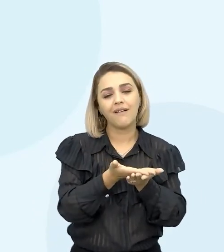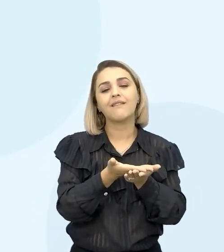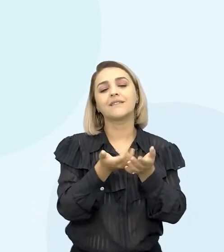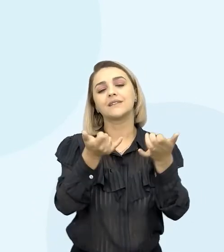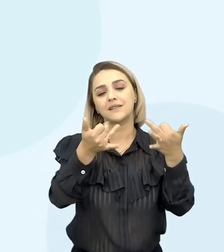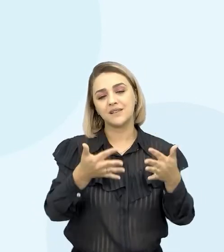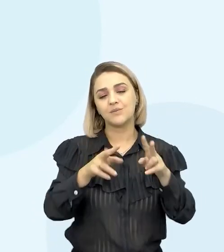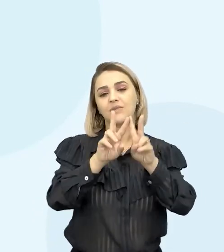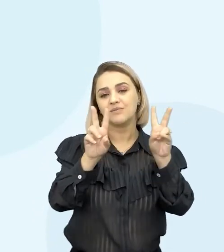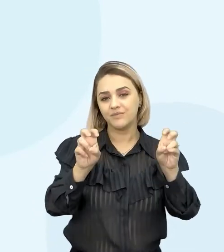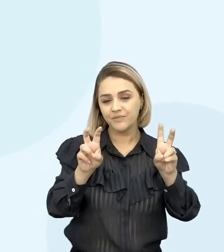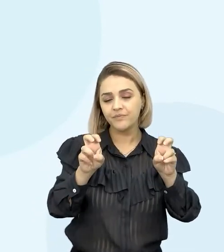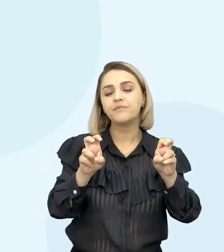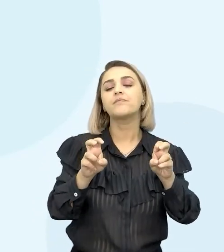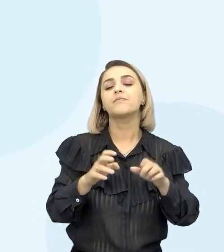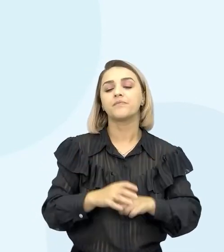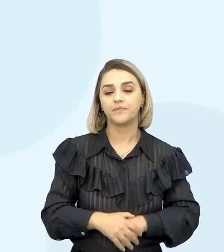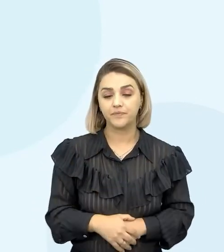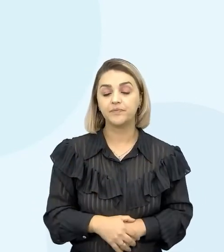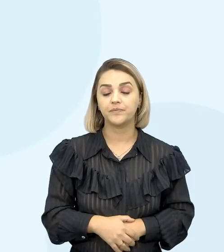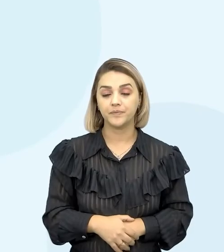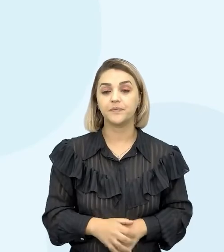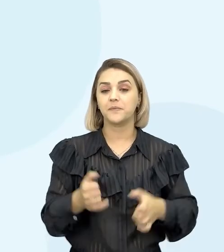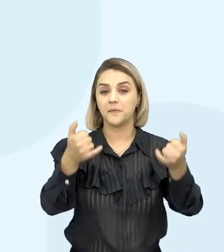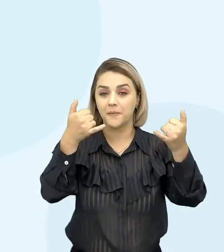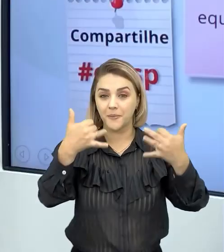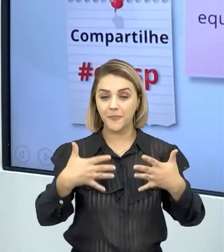da perturbação do equilíbrio que é explicado